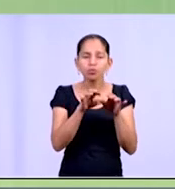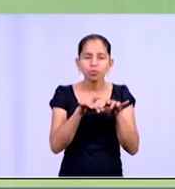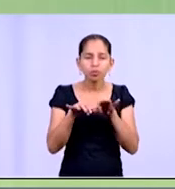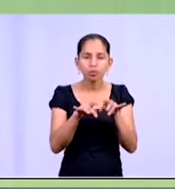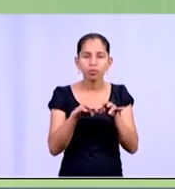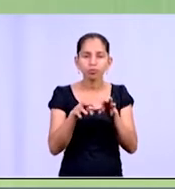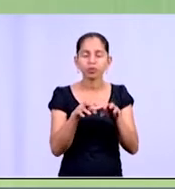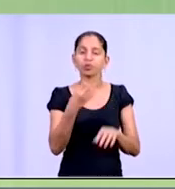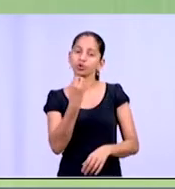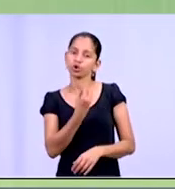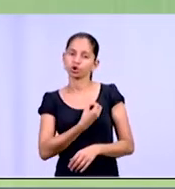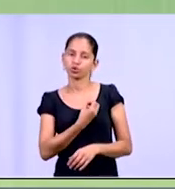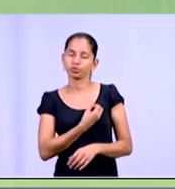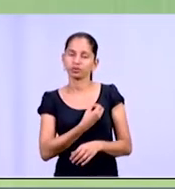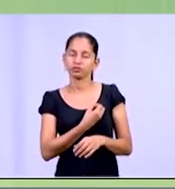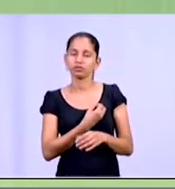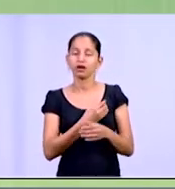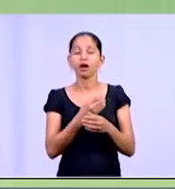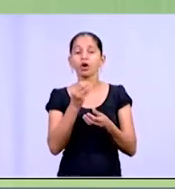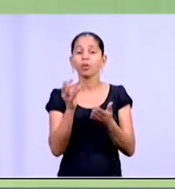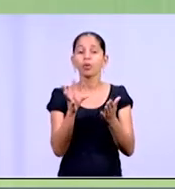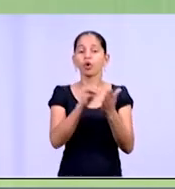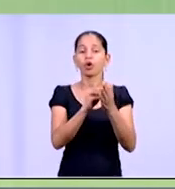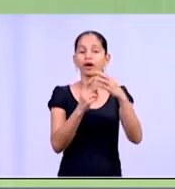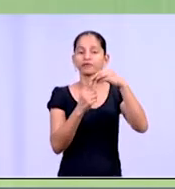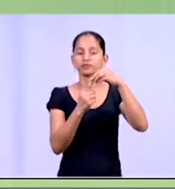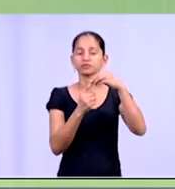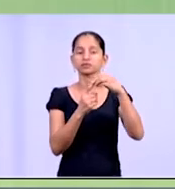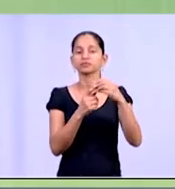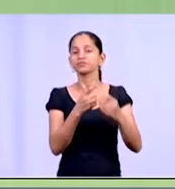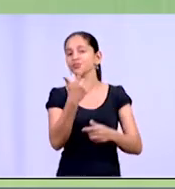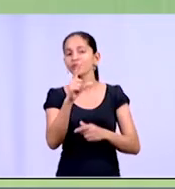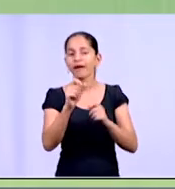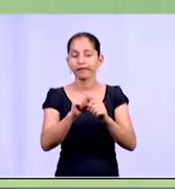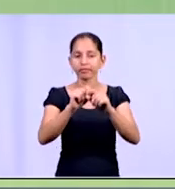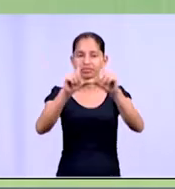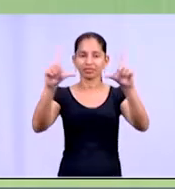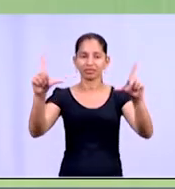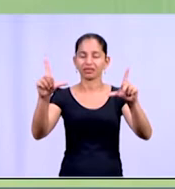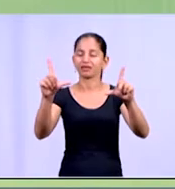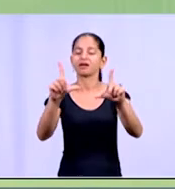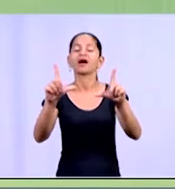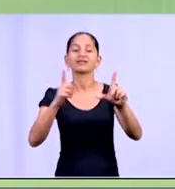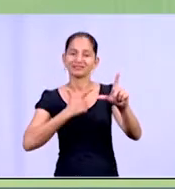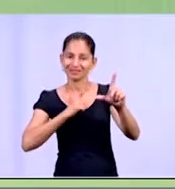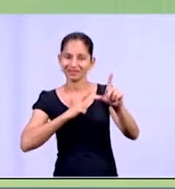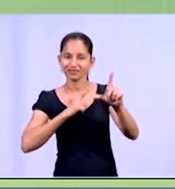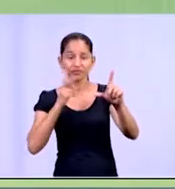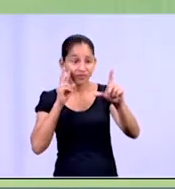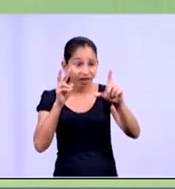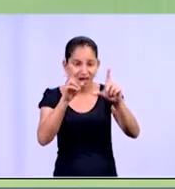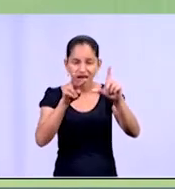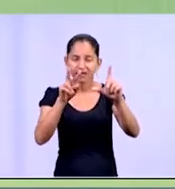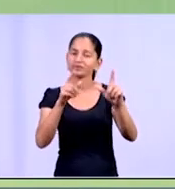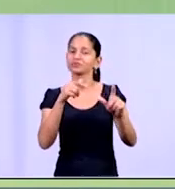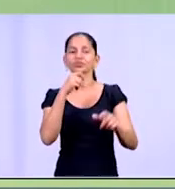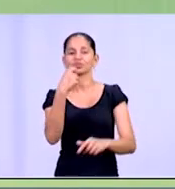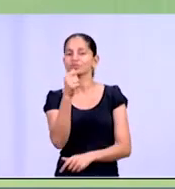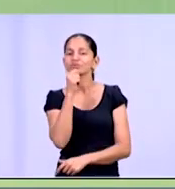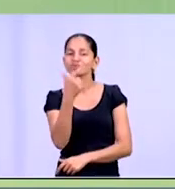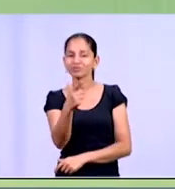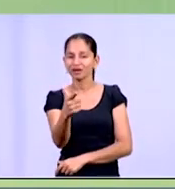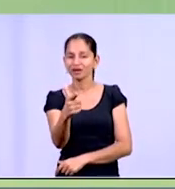que tinha os números, né, onde você digitava, tinha a interface de saída, não era uma tela, não existia a tela LCD, existia apenas um